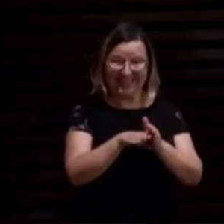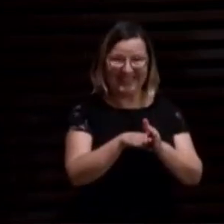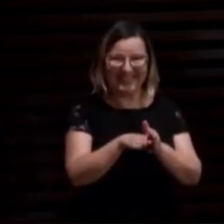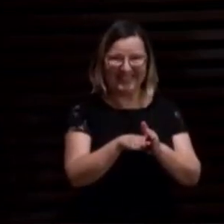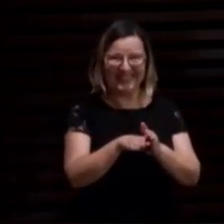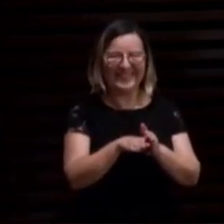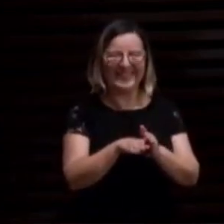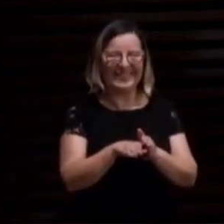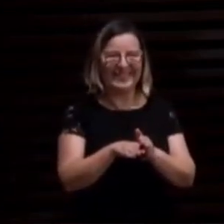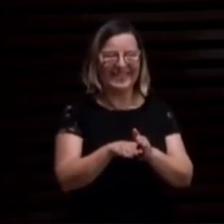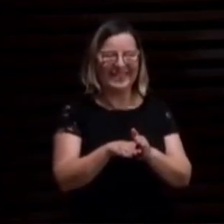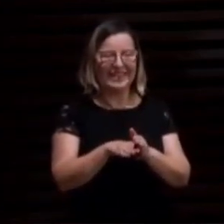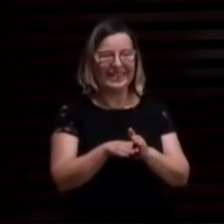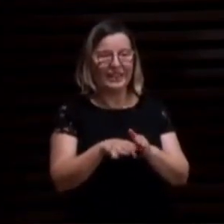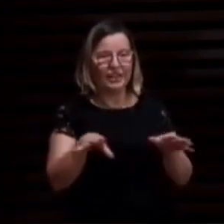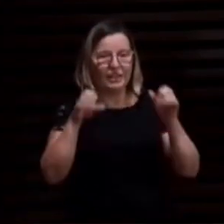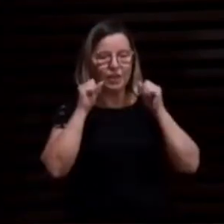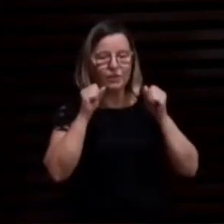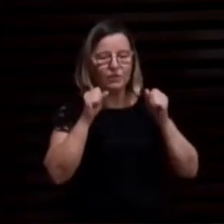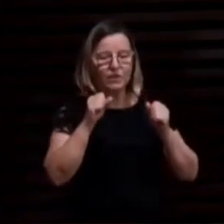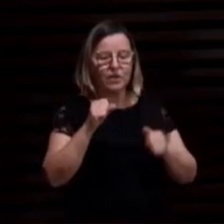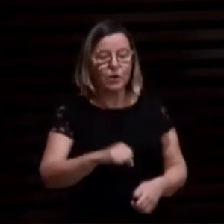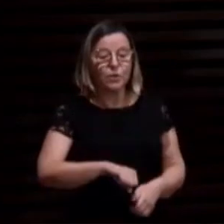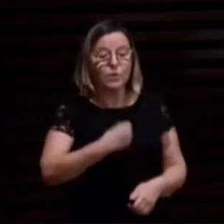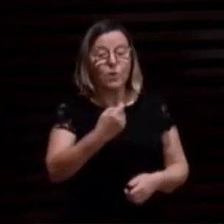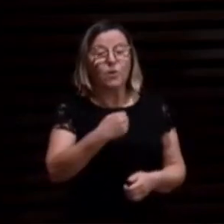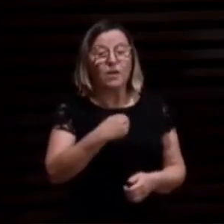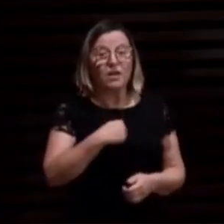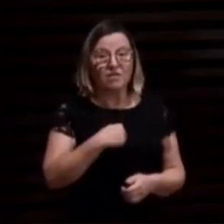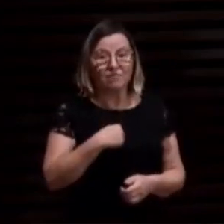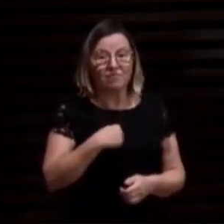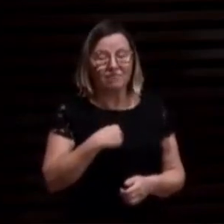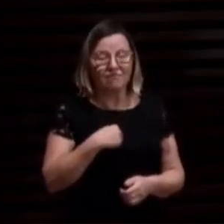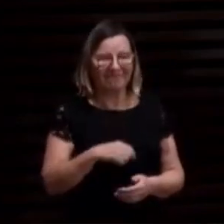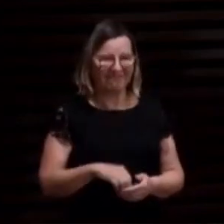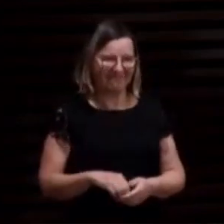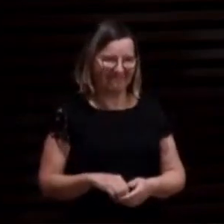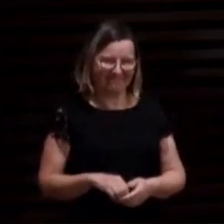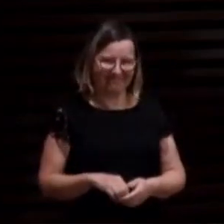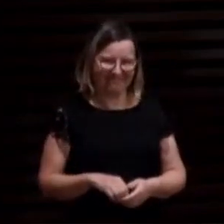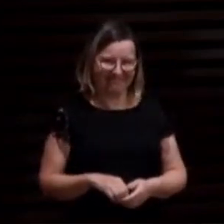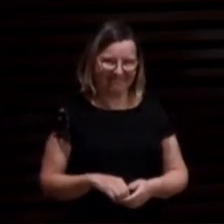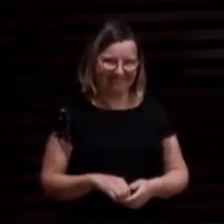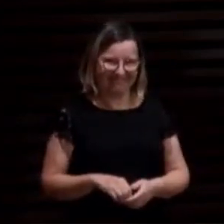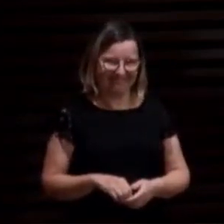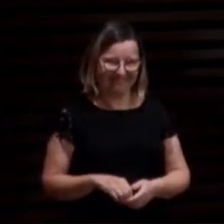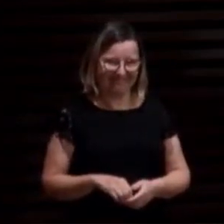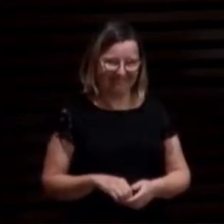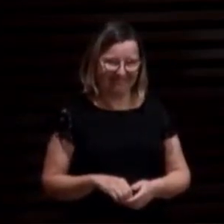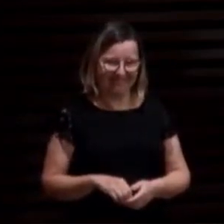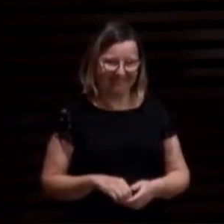saraivada. Sou eu. E sou eu derruba. E quando não derruba